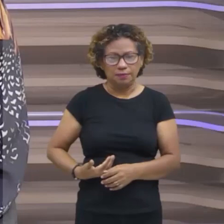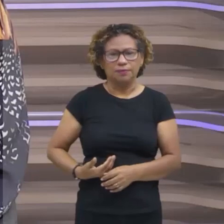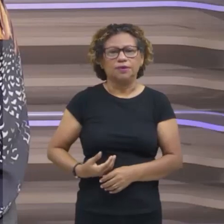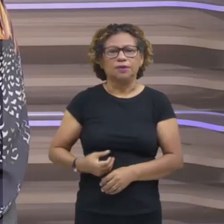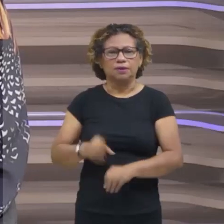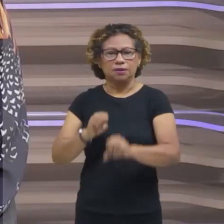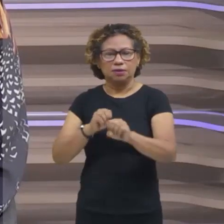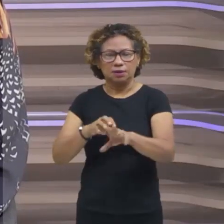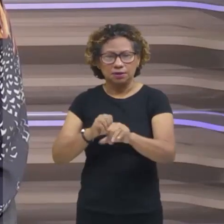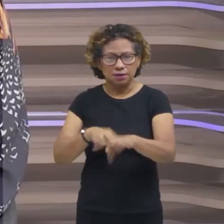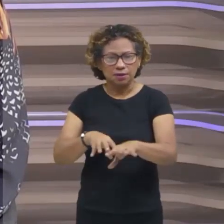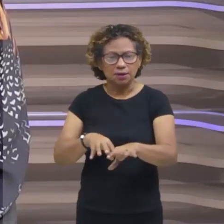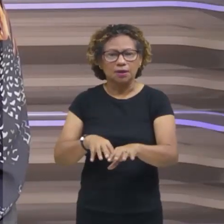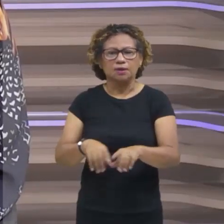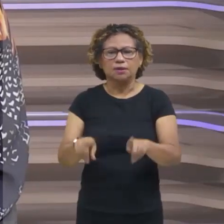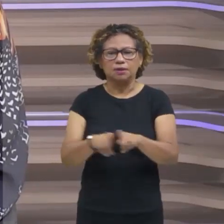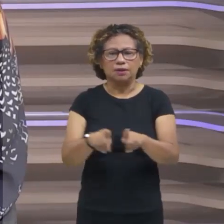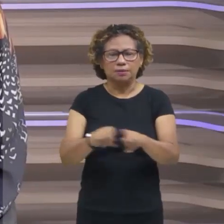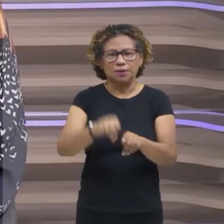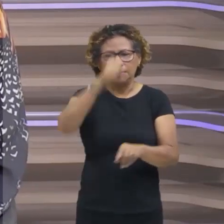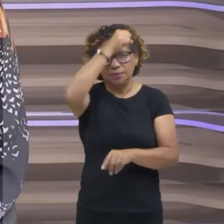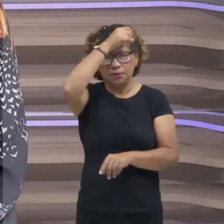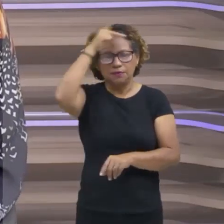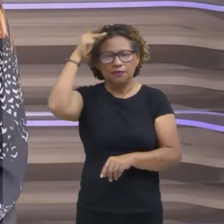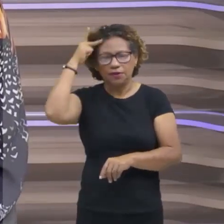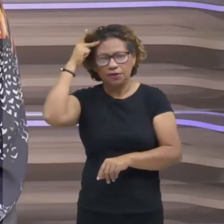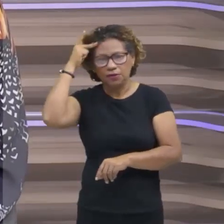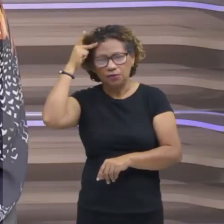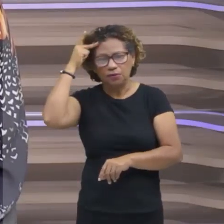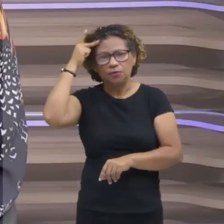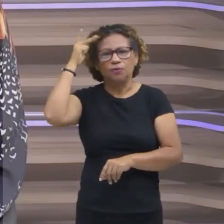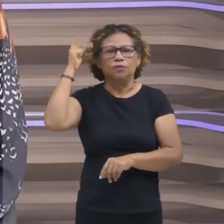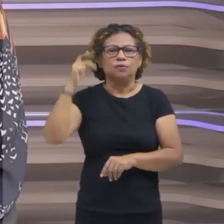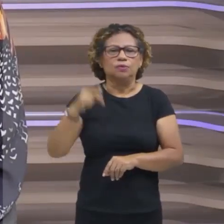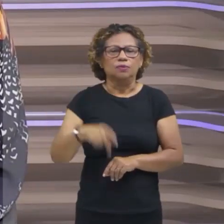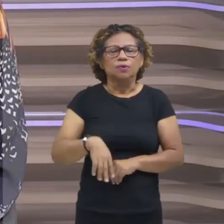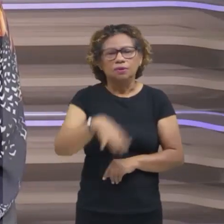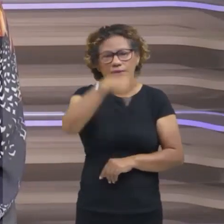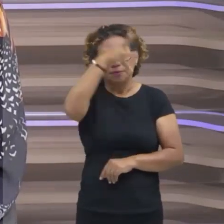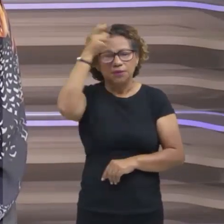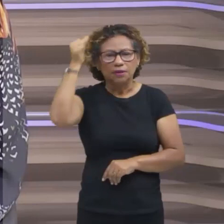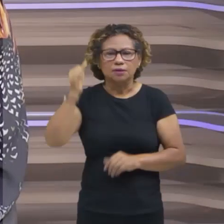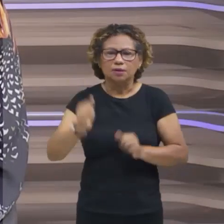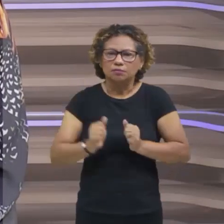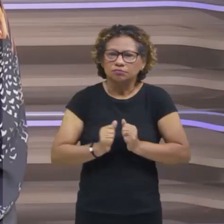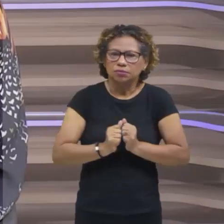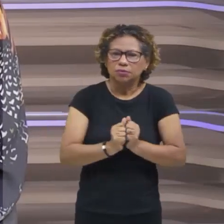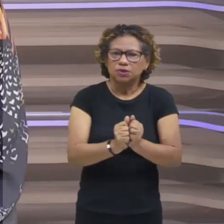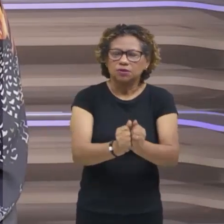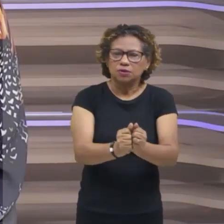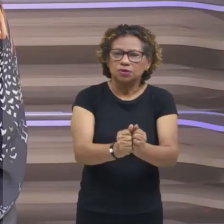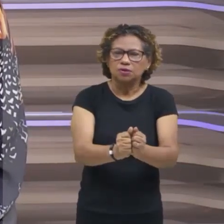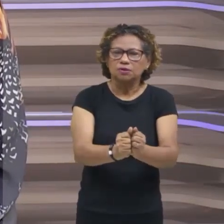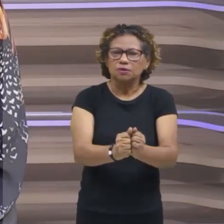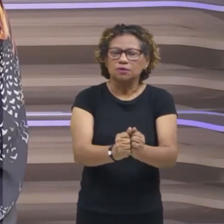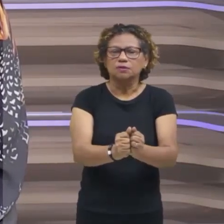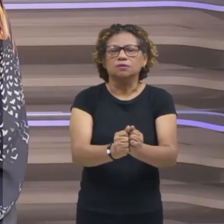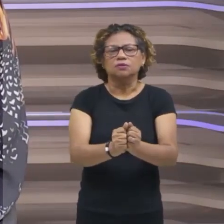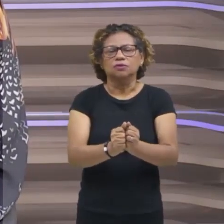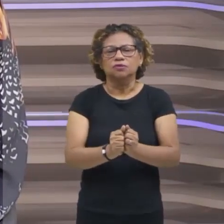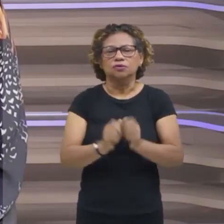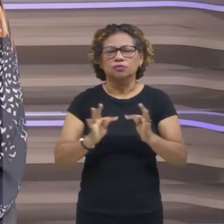do Estado e da Prefeitura Municipal, que estão trabalhando conosco em todas as ações,